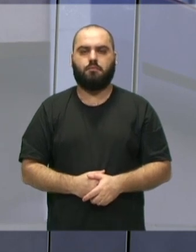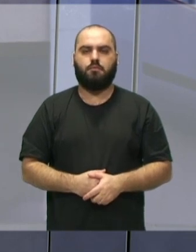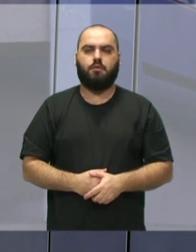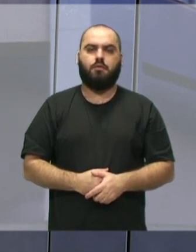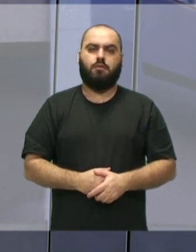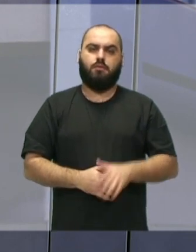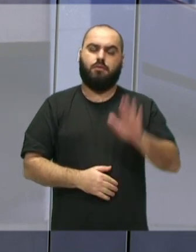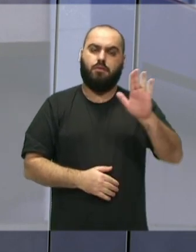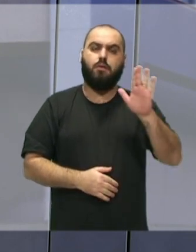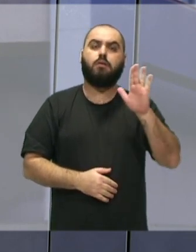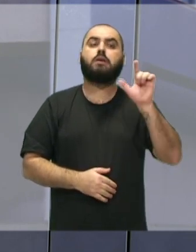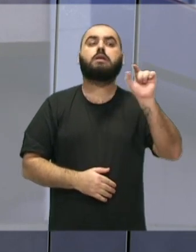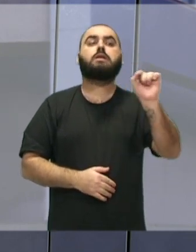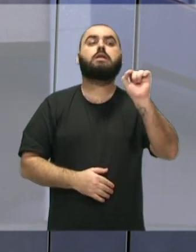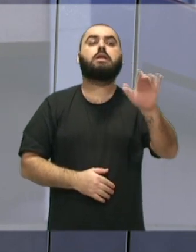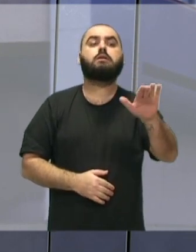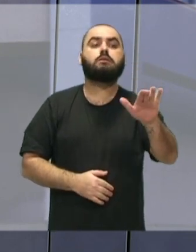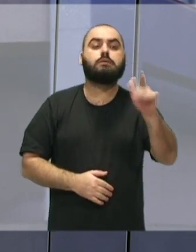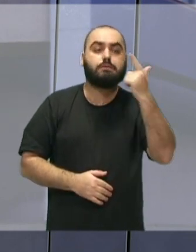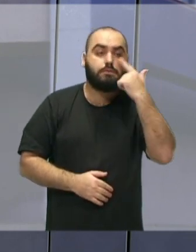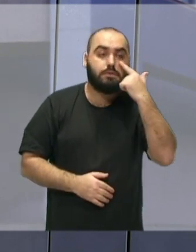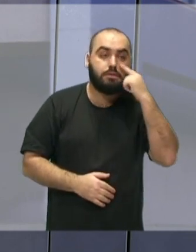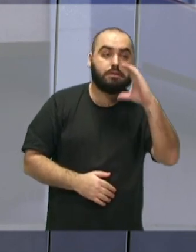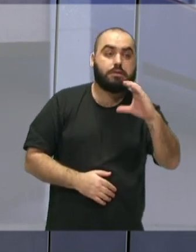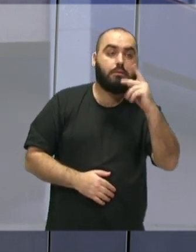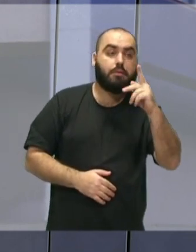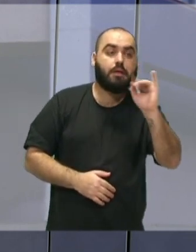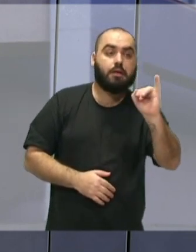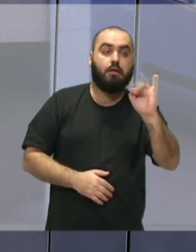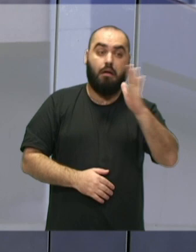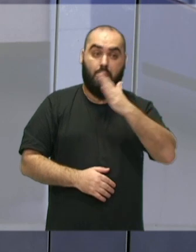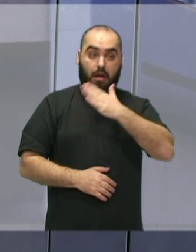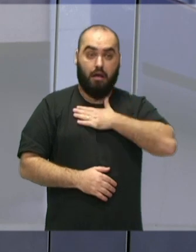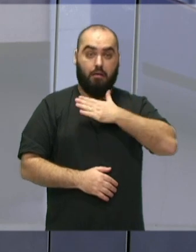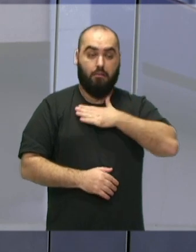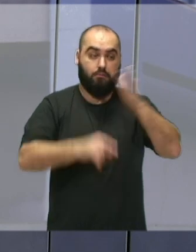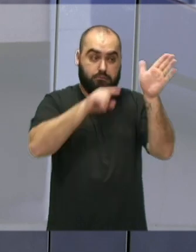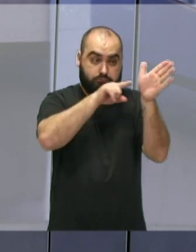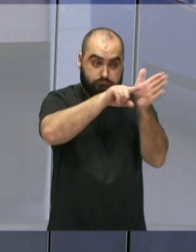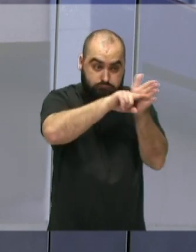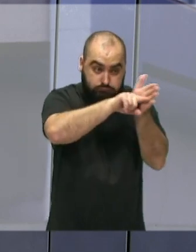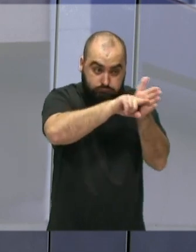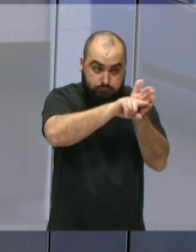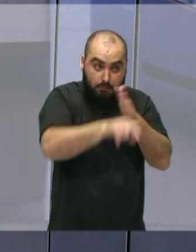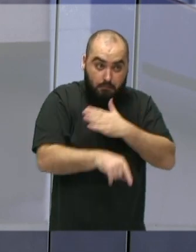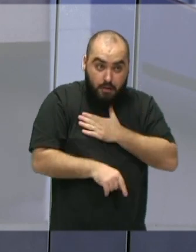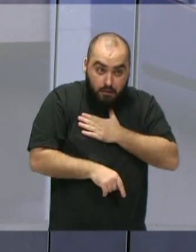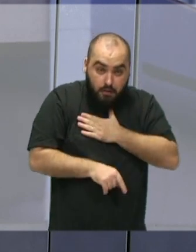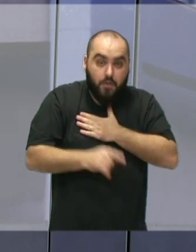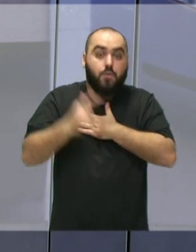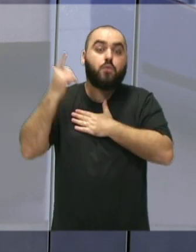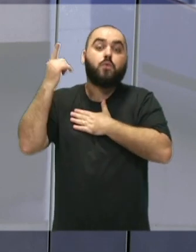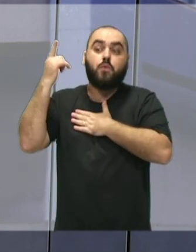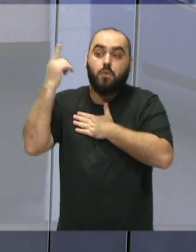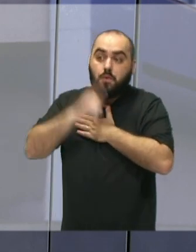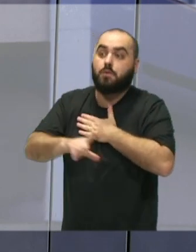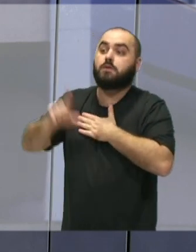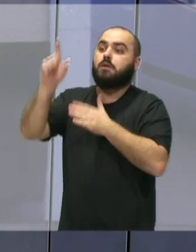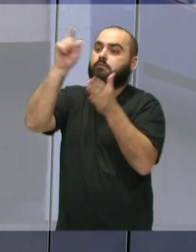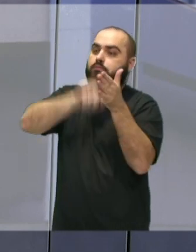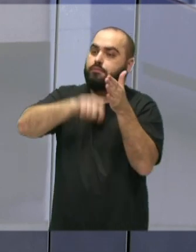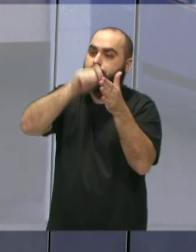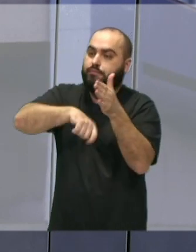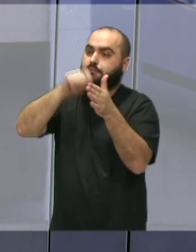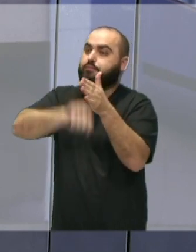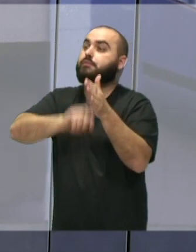quem puxou a CPI fui eu. Foi alvo de uma investigação minha. Consegui as assinaturas necessárias,